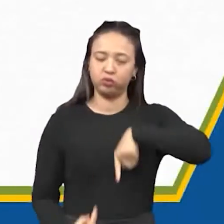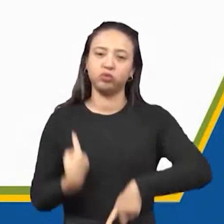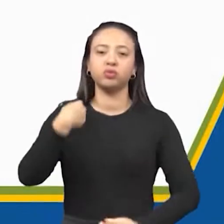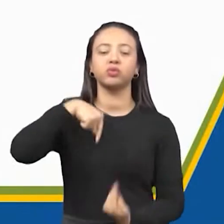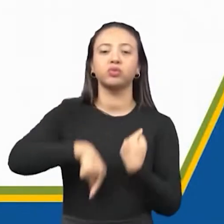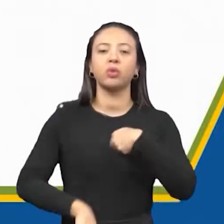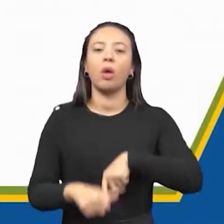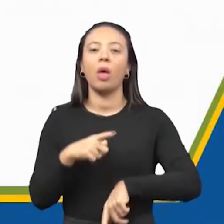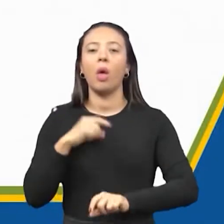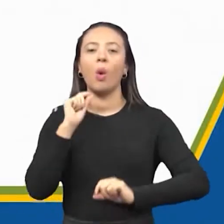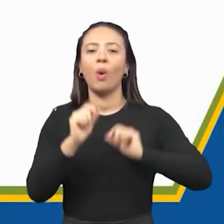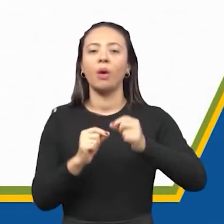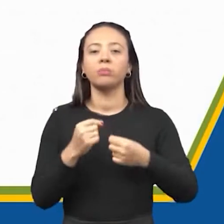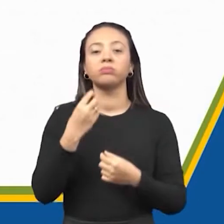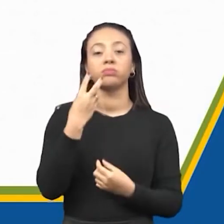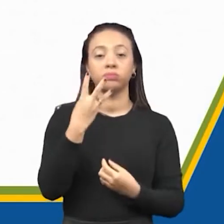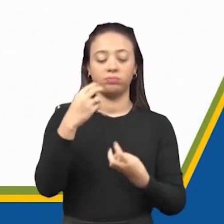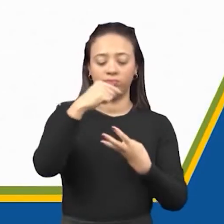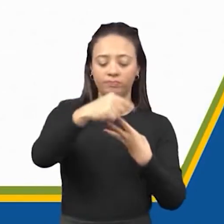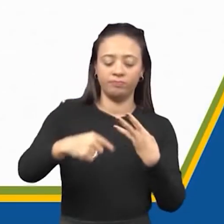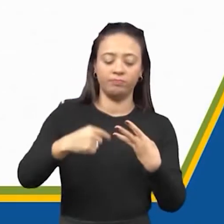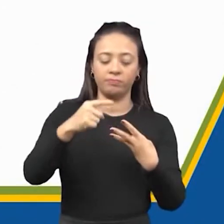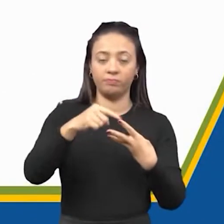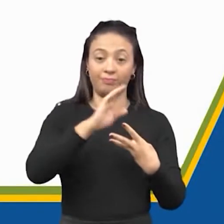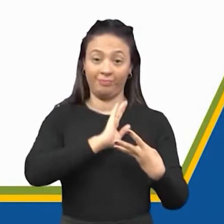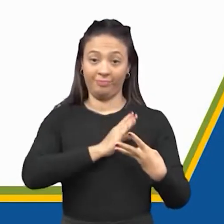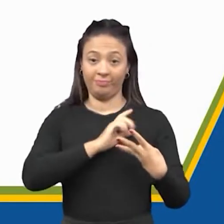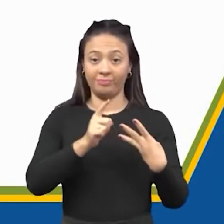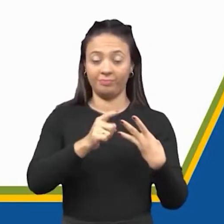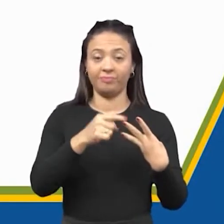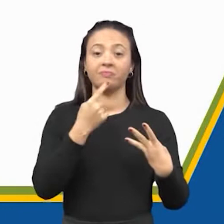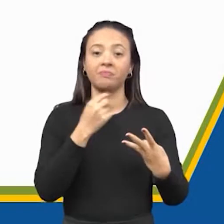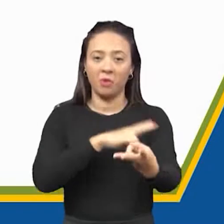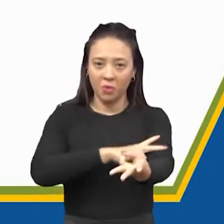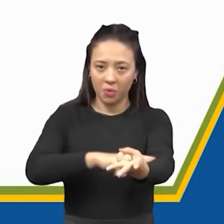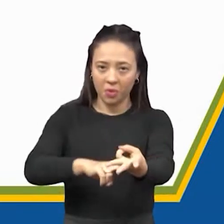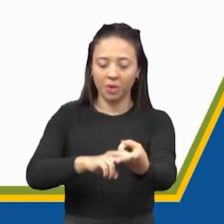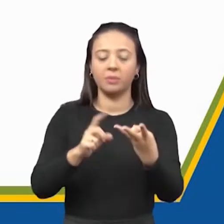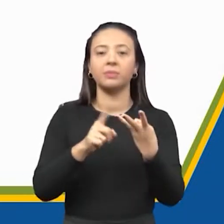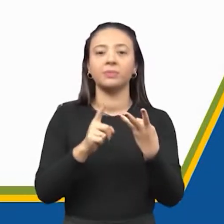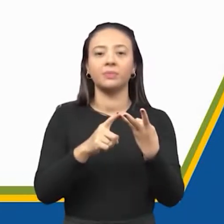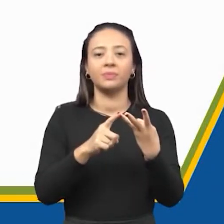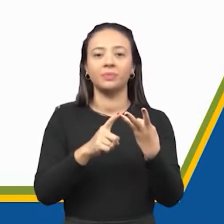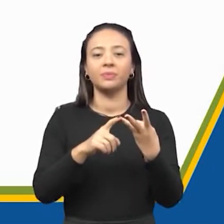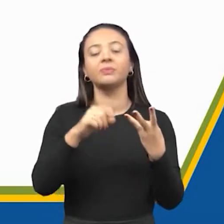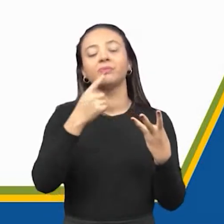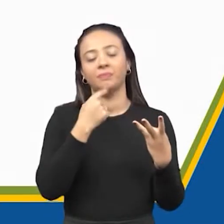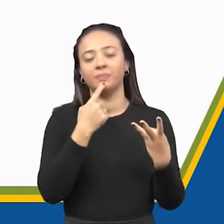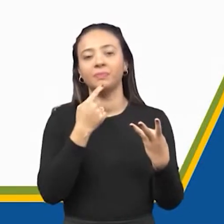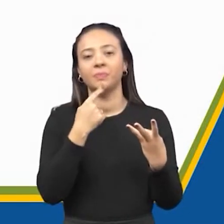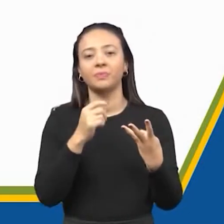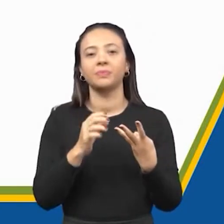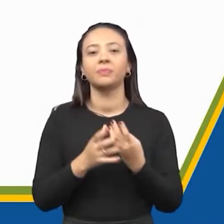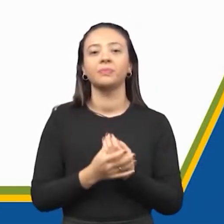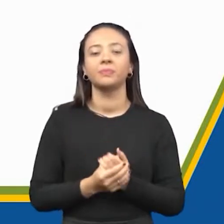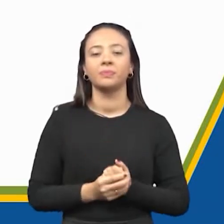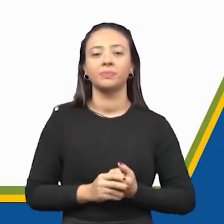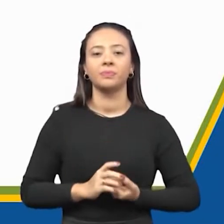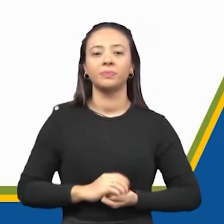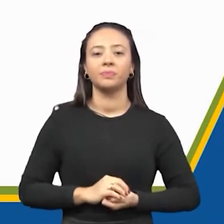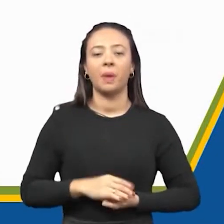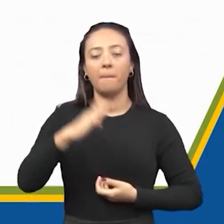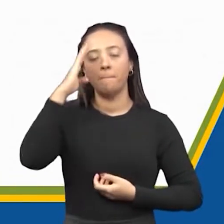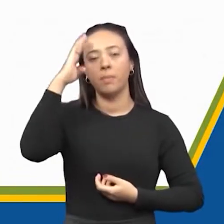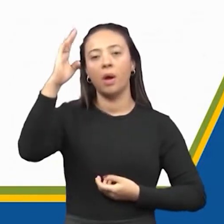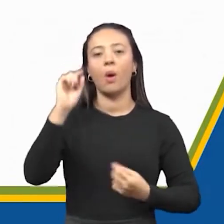ele é formado por três partes, o coração, os vasos sanguíneos e o sangue.